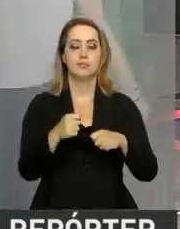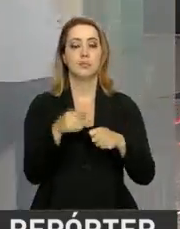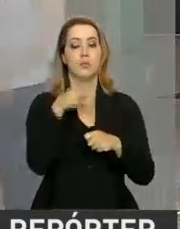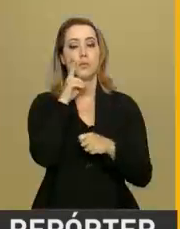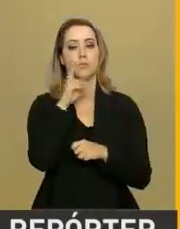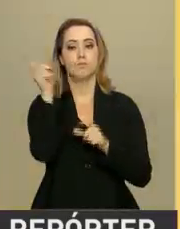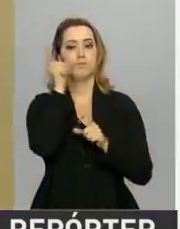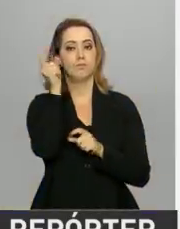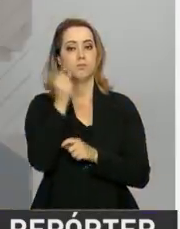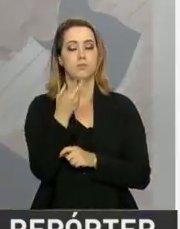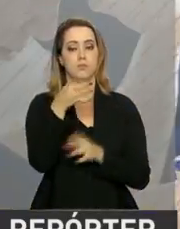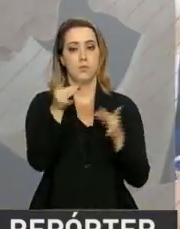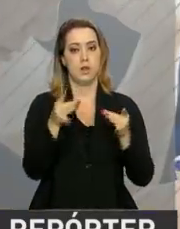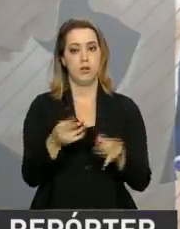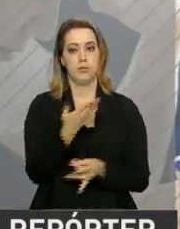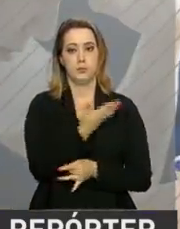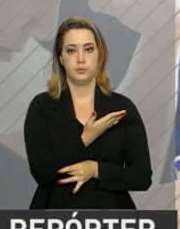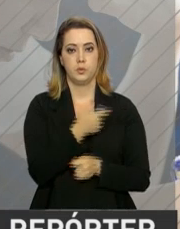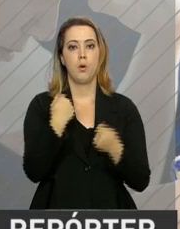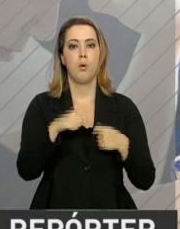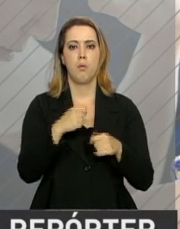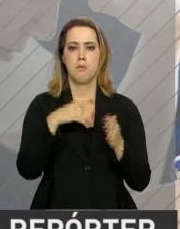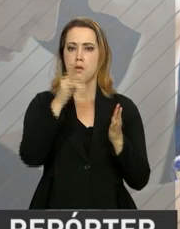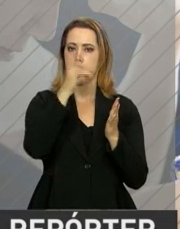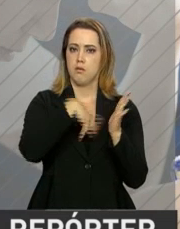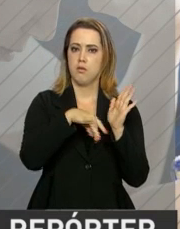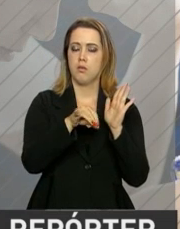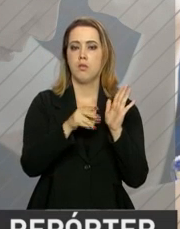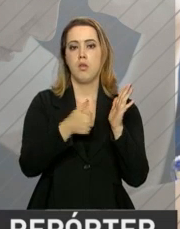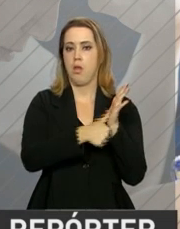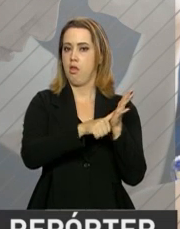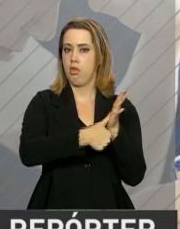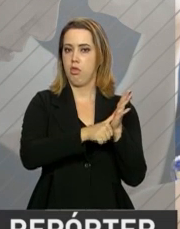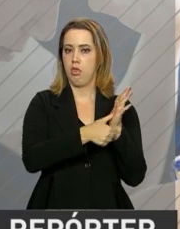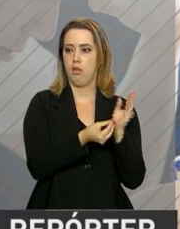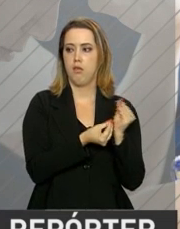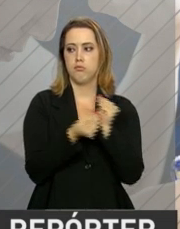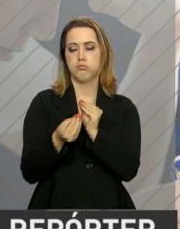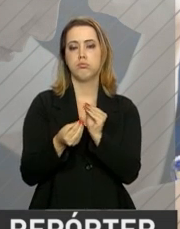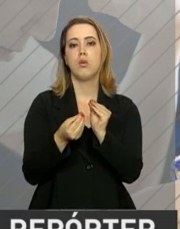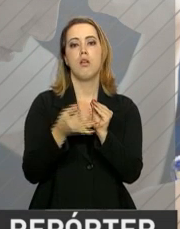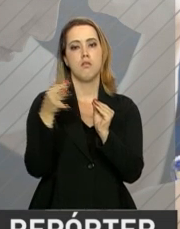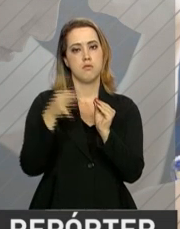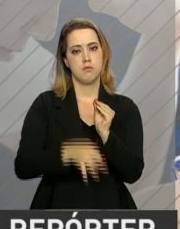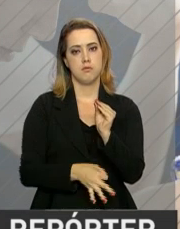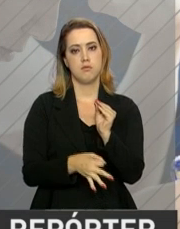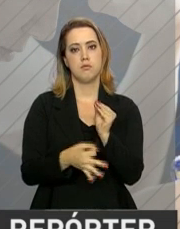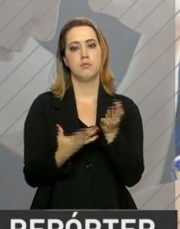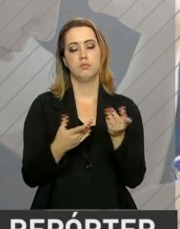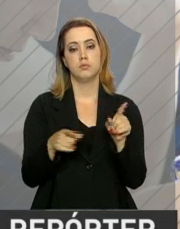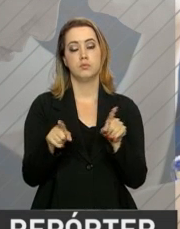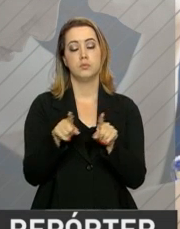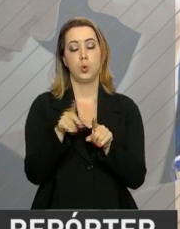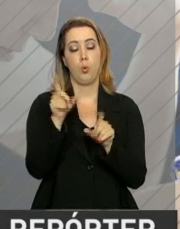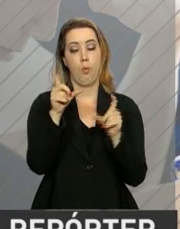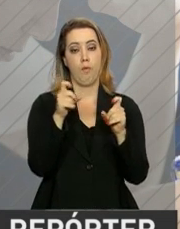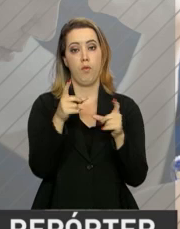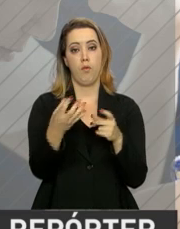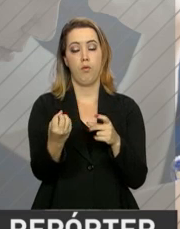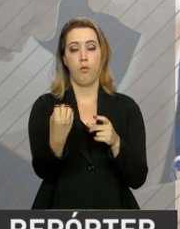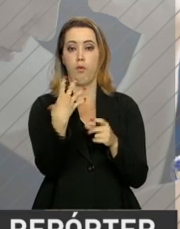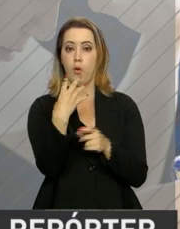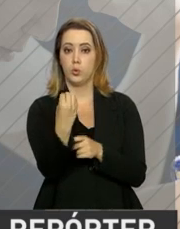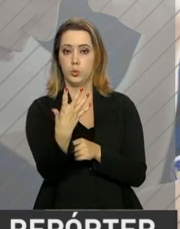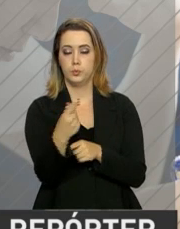detalhes é necessário apresentar um documento de identificação original com foto caneta deve